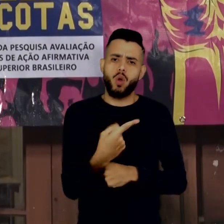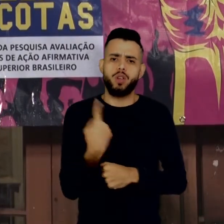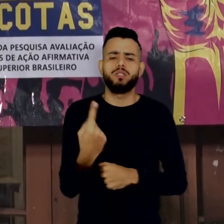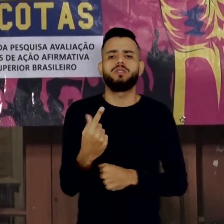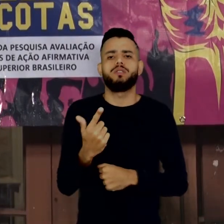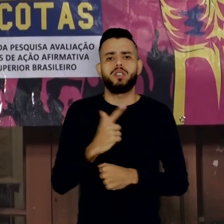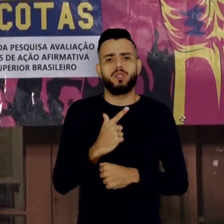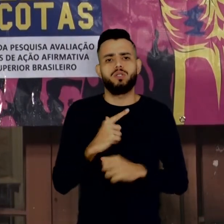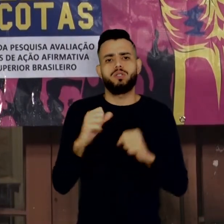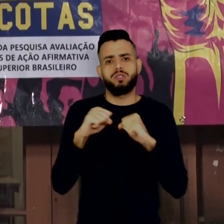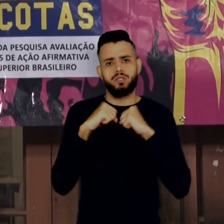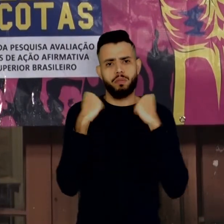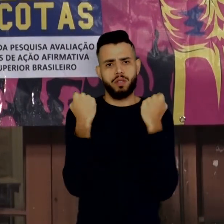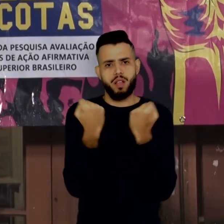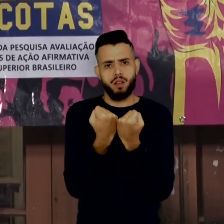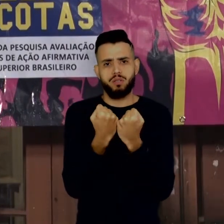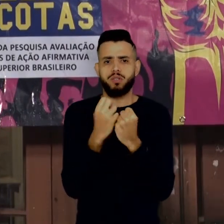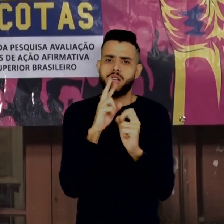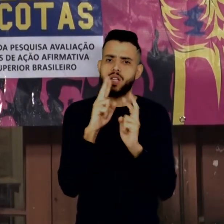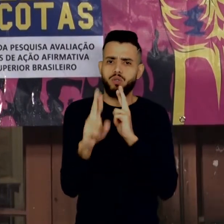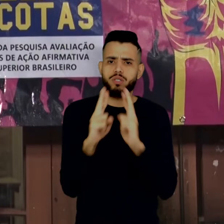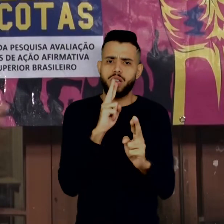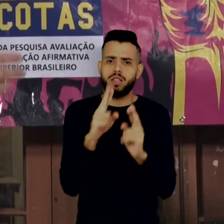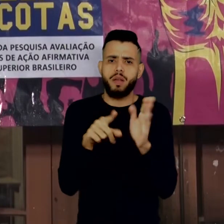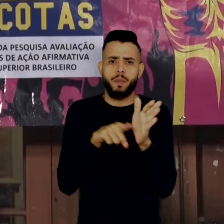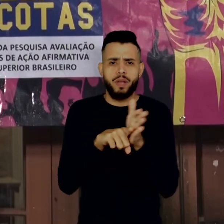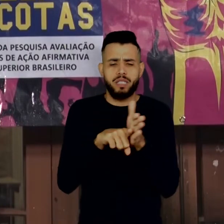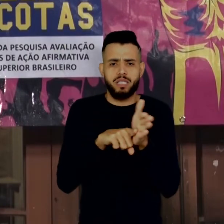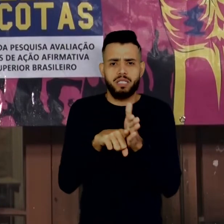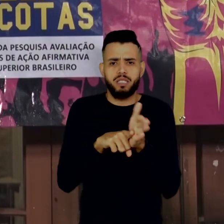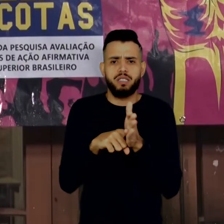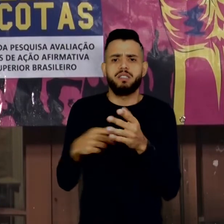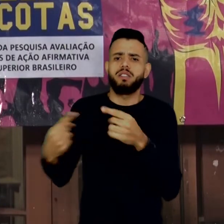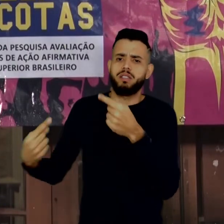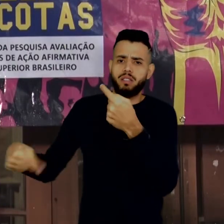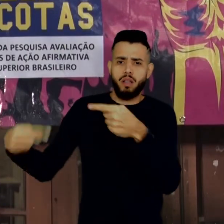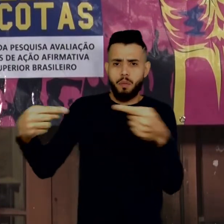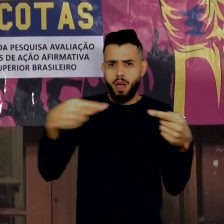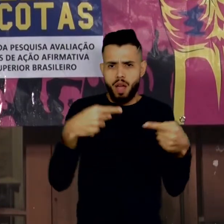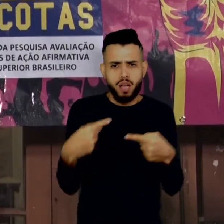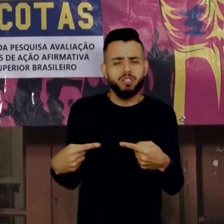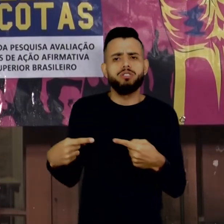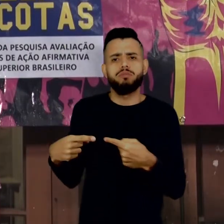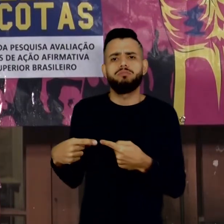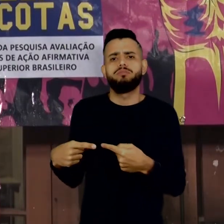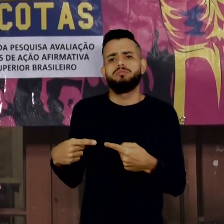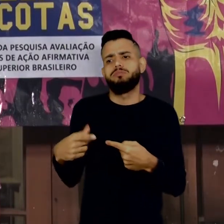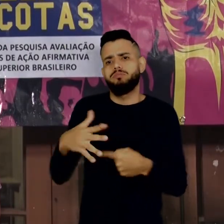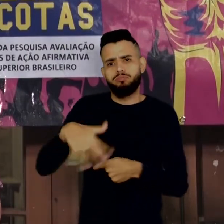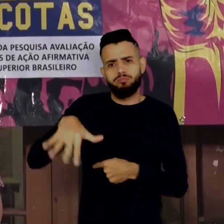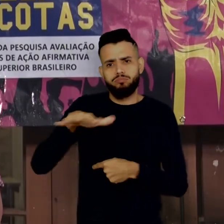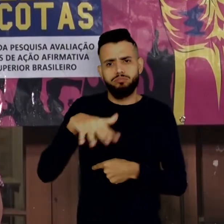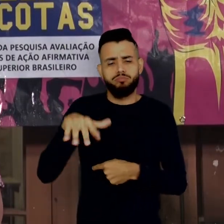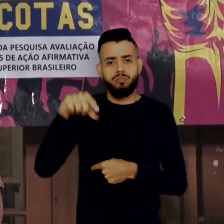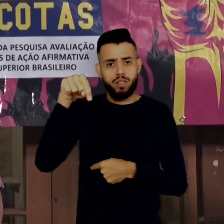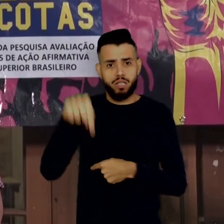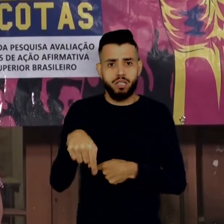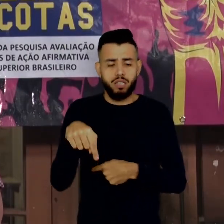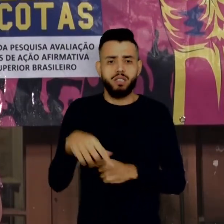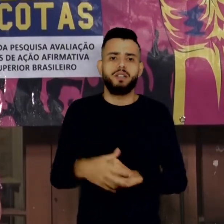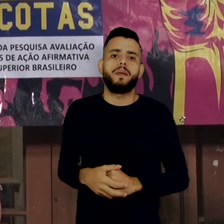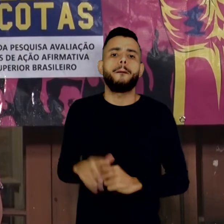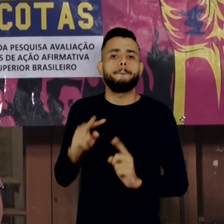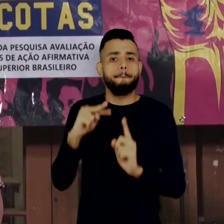meio do seminário, os resultados da pesquisa para esse debate público, né, para o nosso debate aqui,